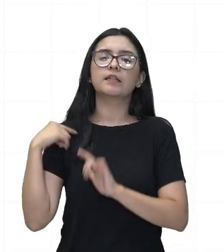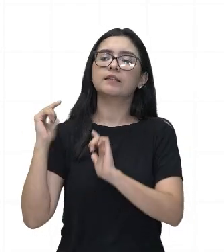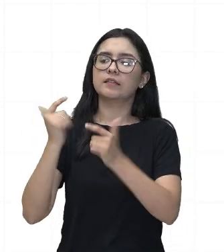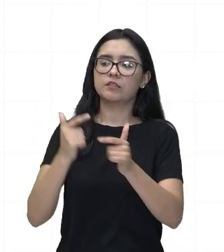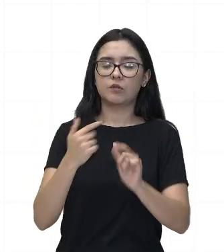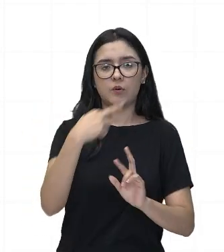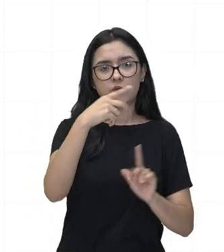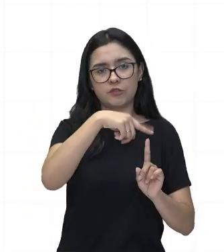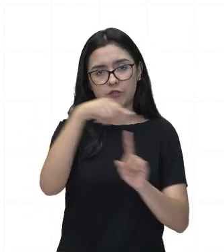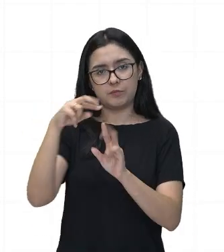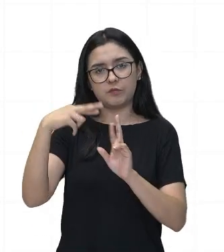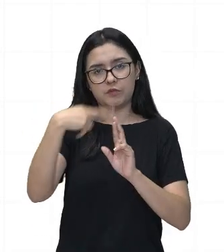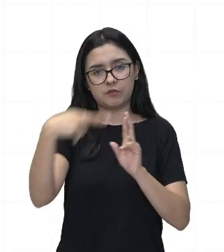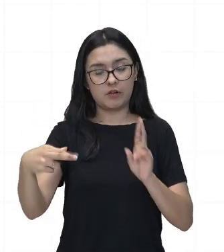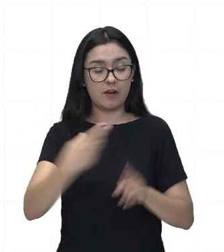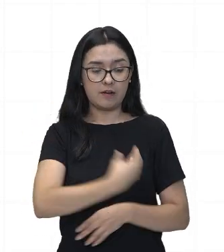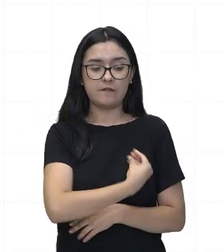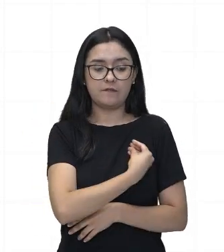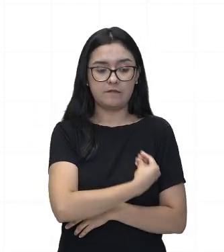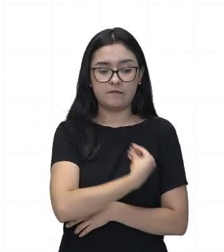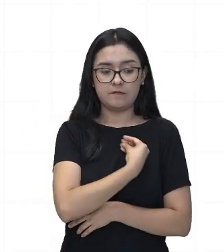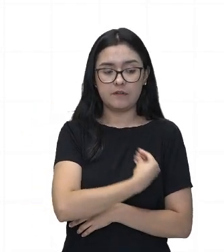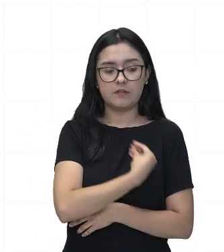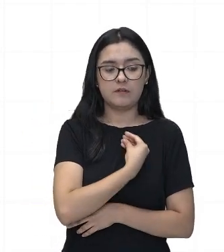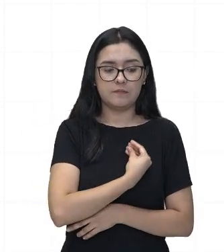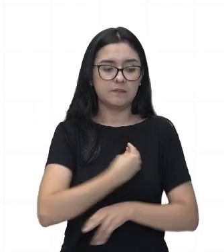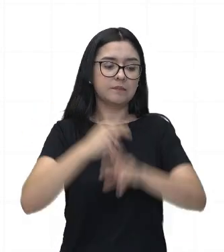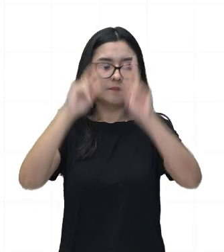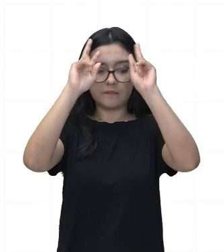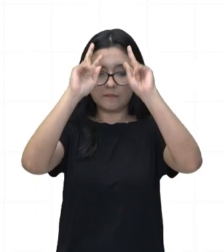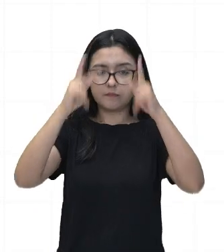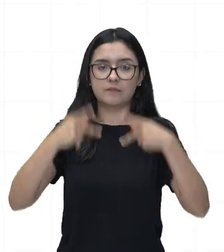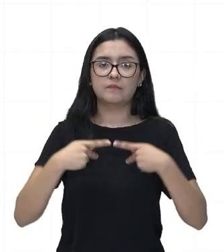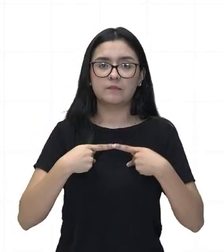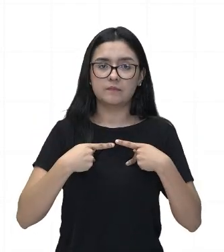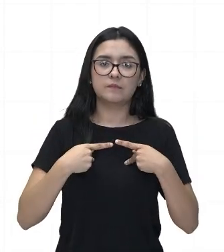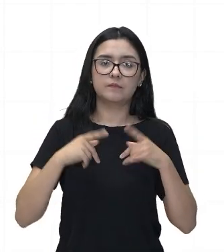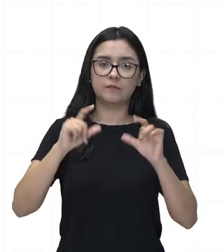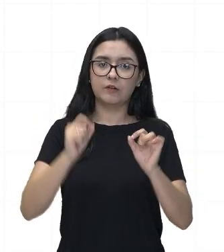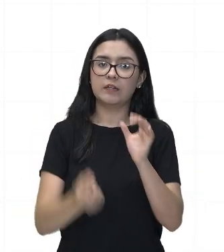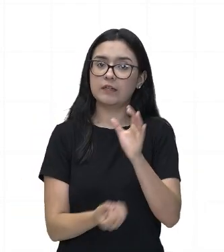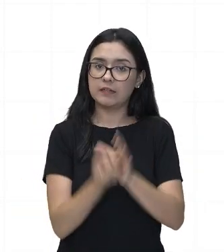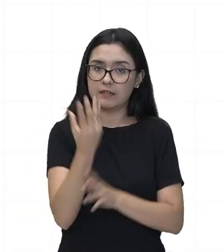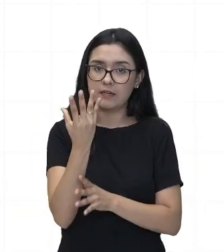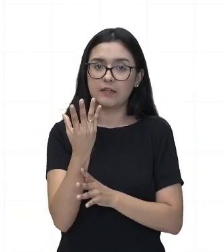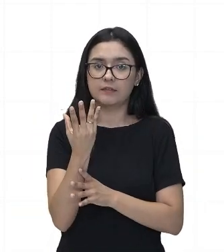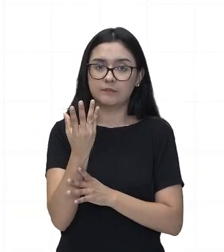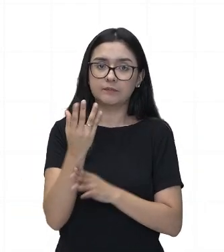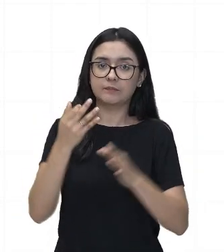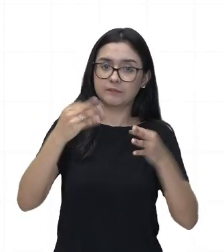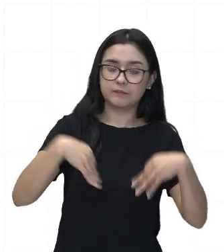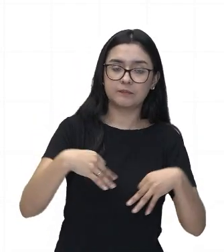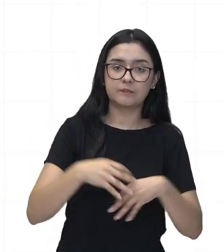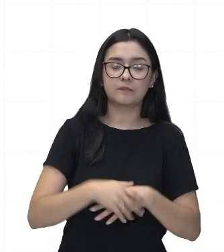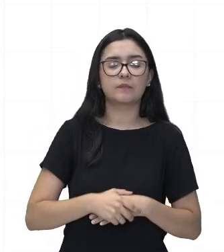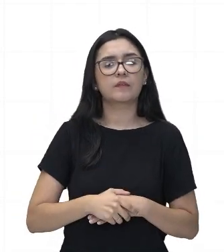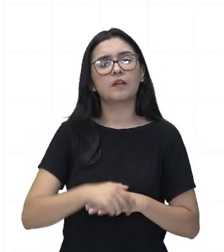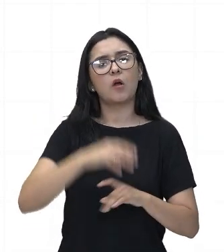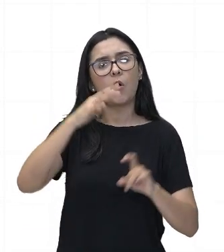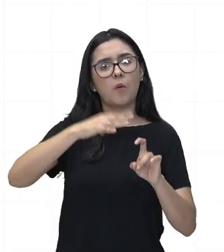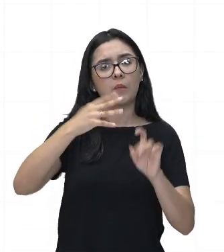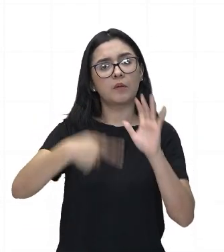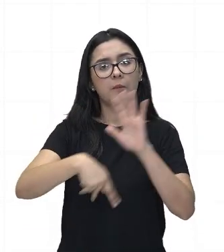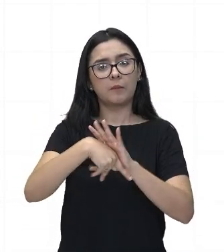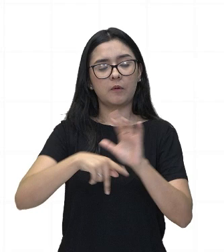a vida passou a existir e o ser humano foi criado. São esses mitos da